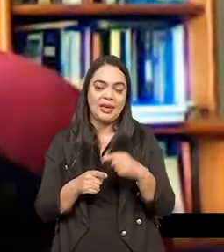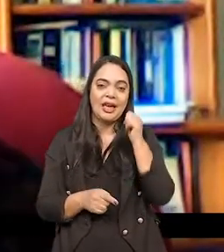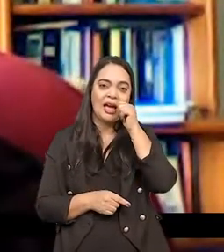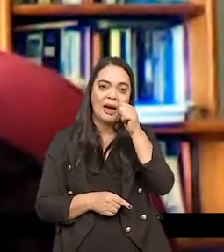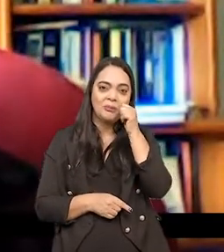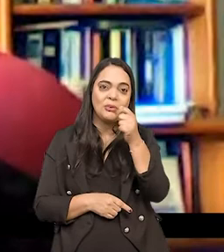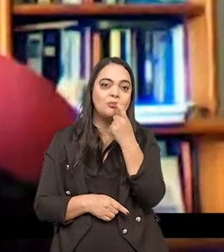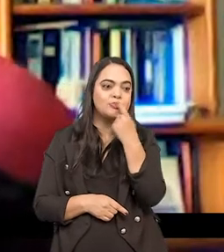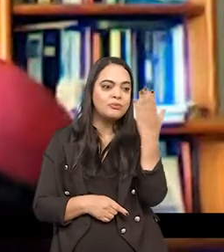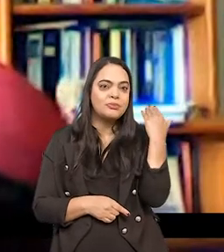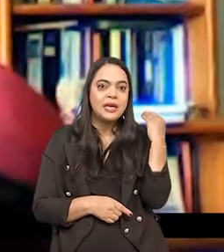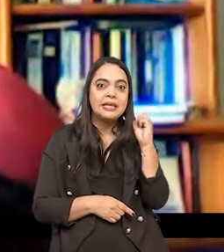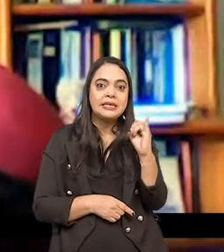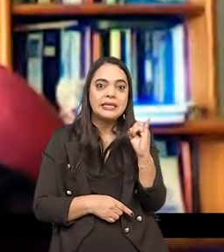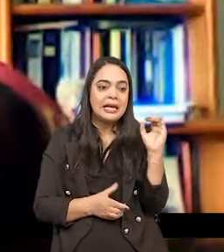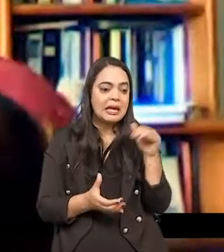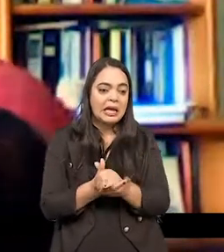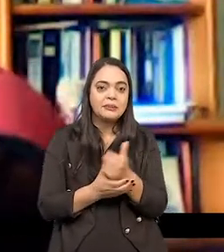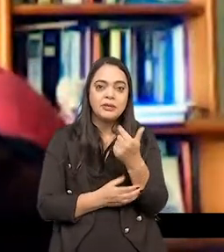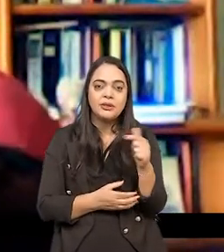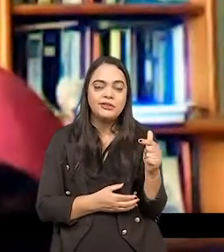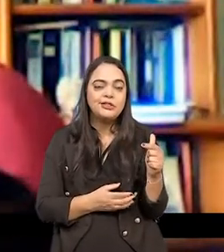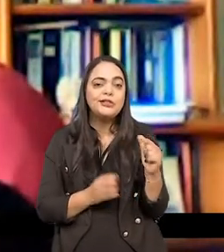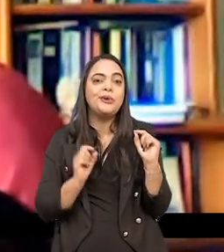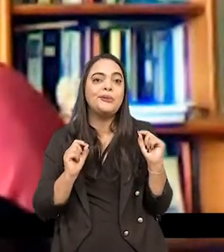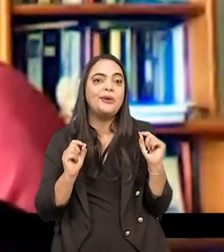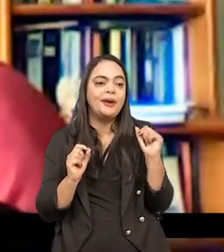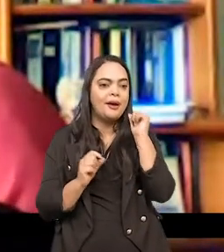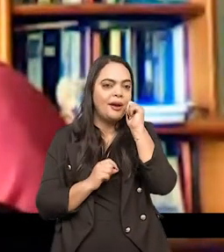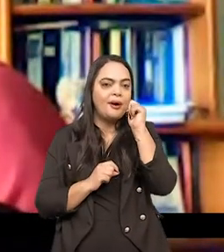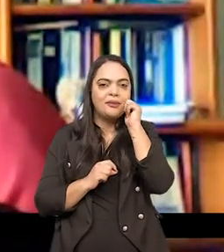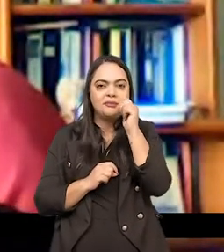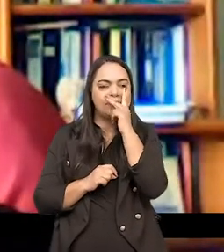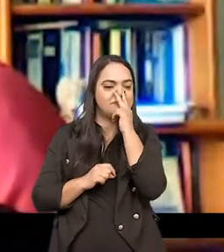se não fosse casada? E se não tivesse filhos?